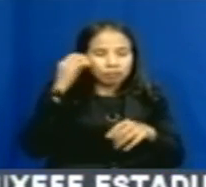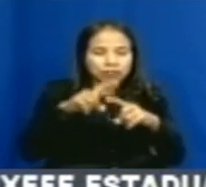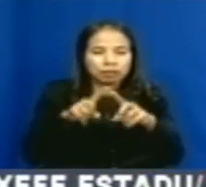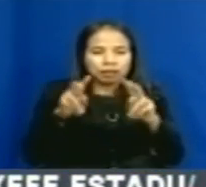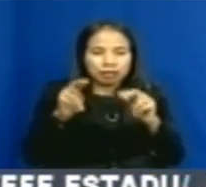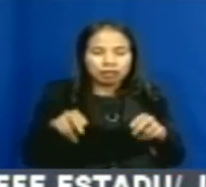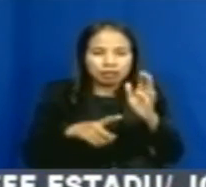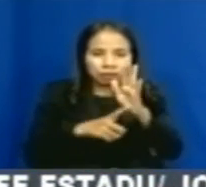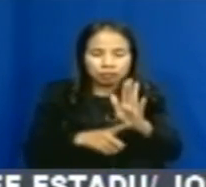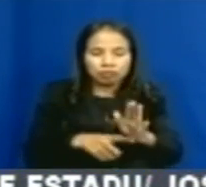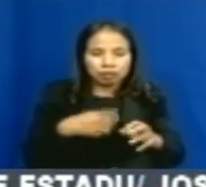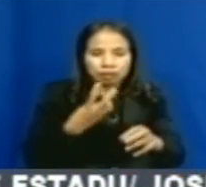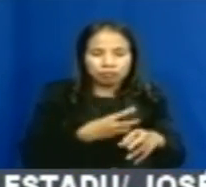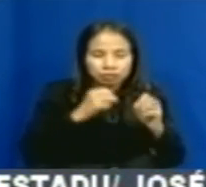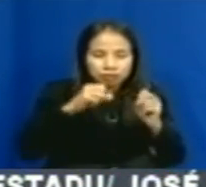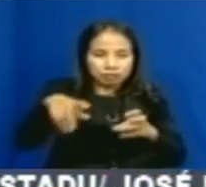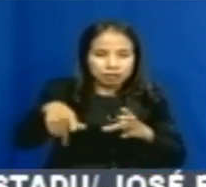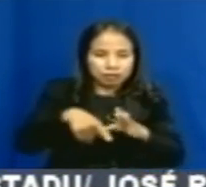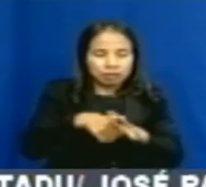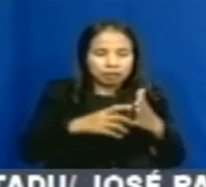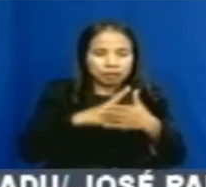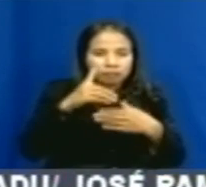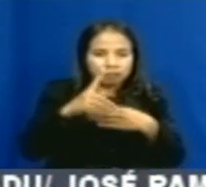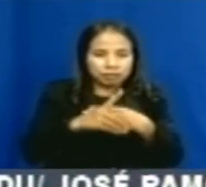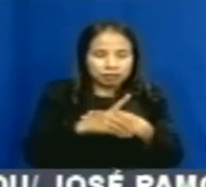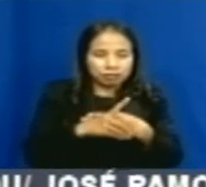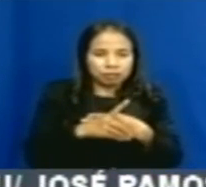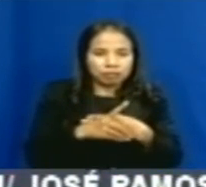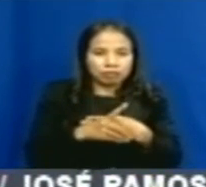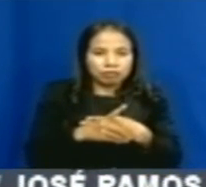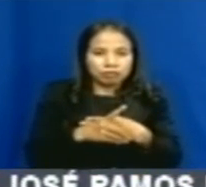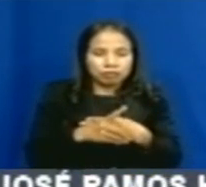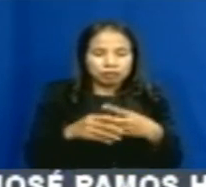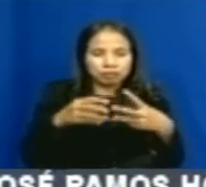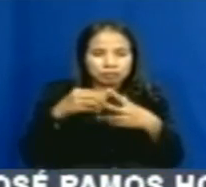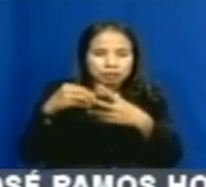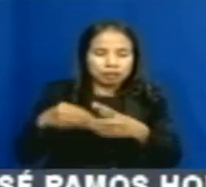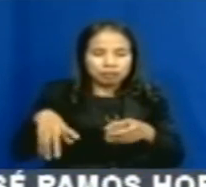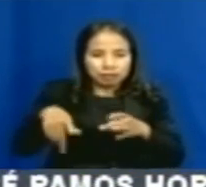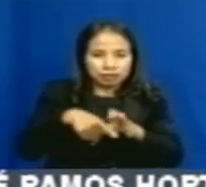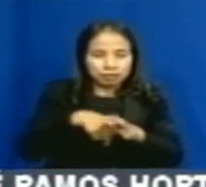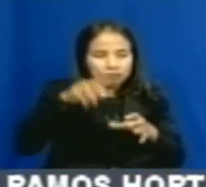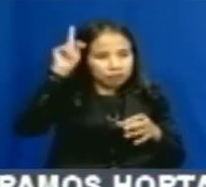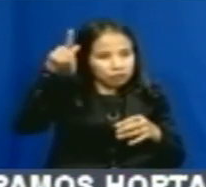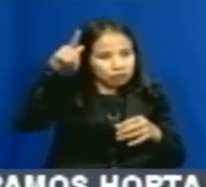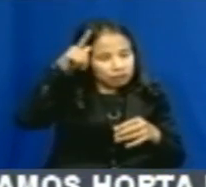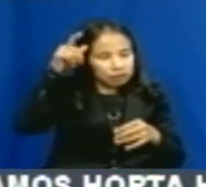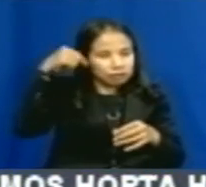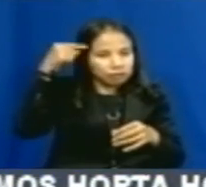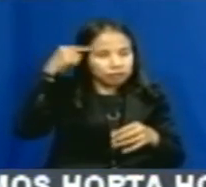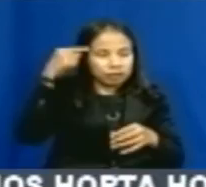a mim, a mim, a minha parte de desenvolvimento, de lio, a parte e a política de